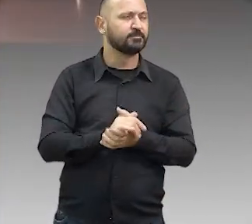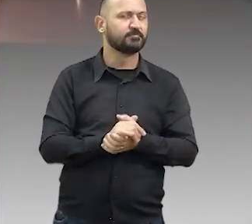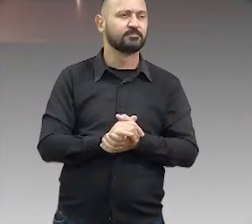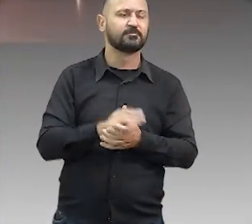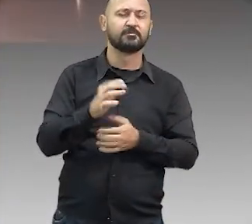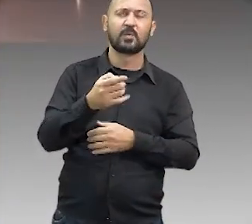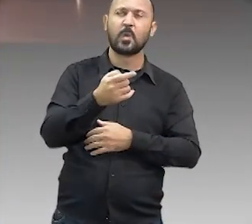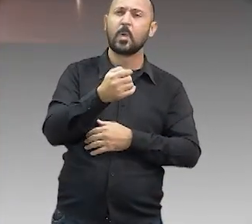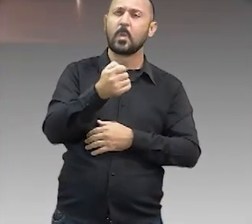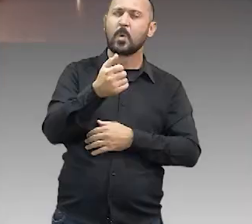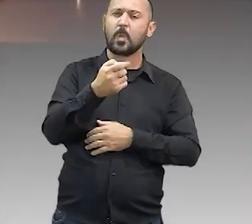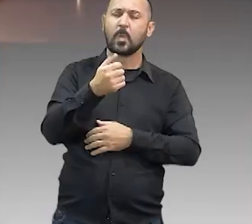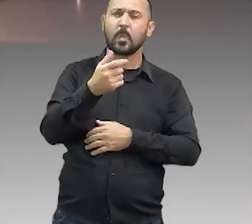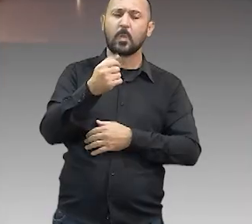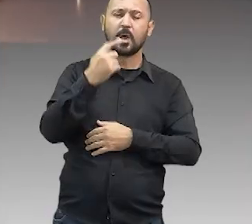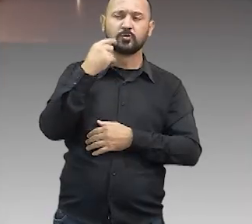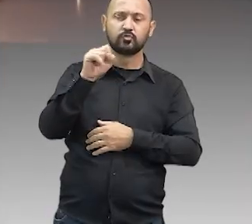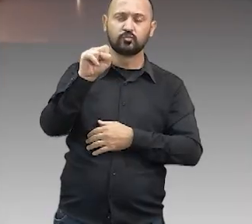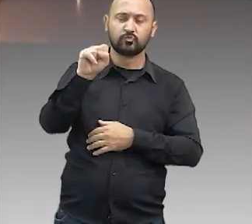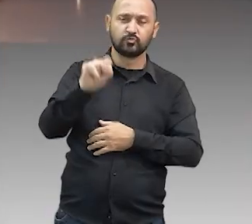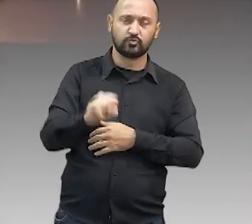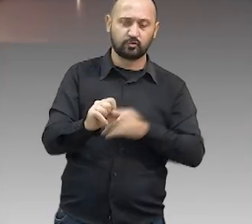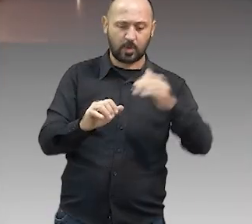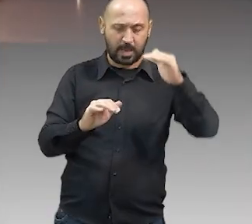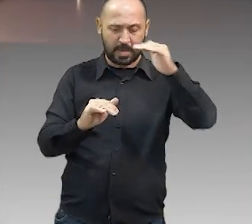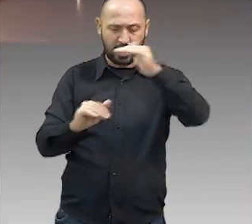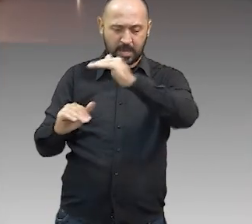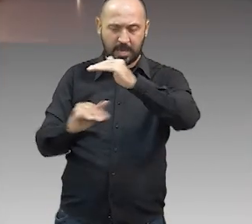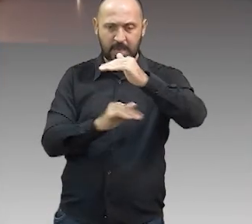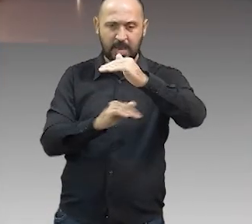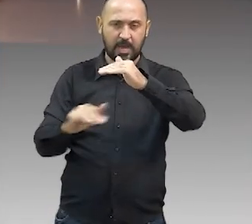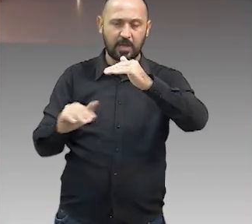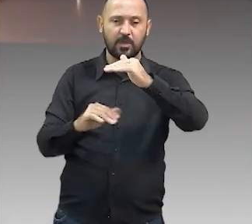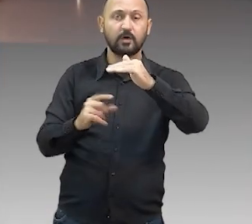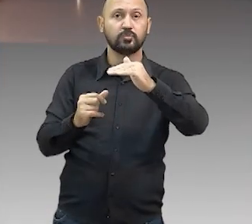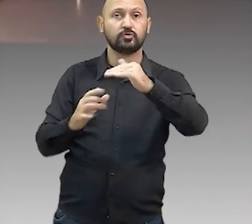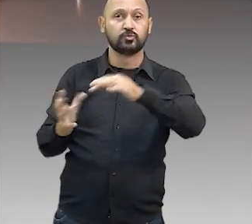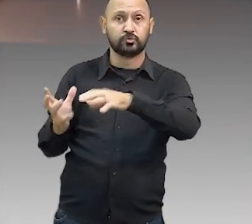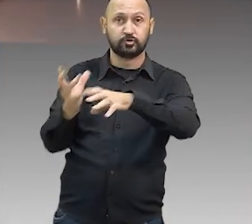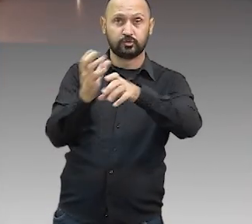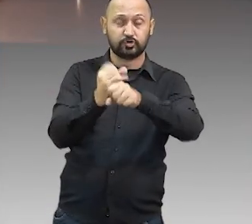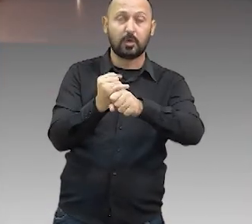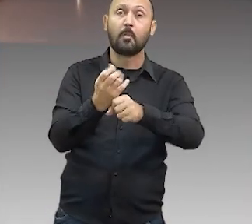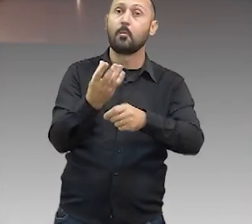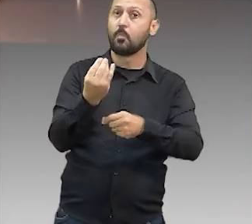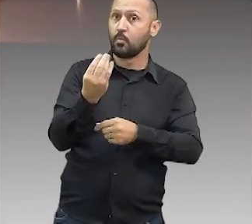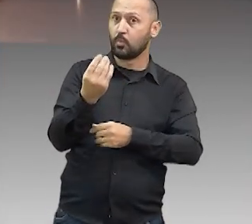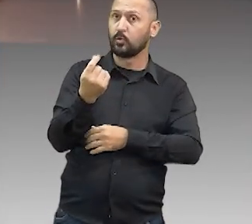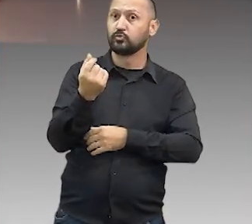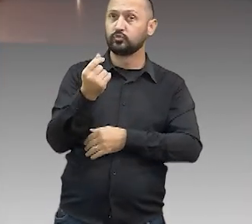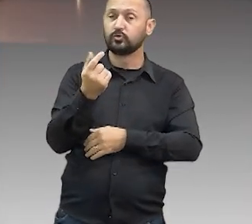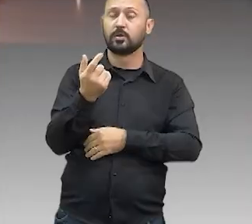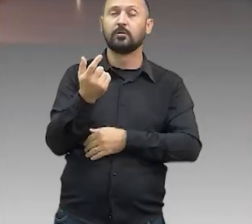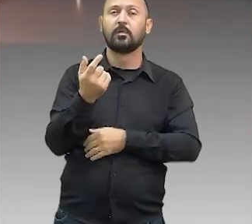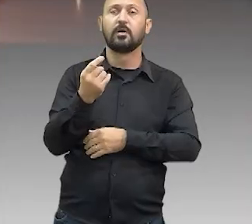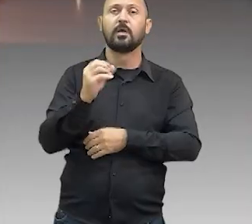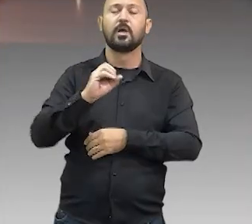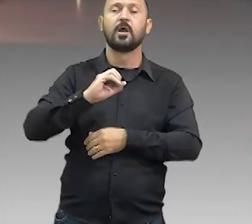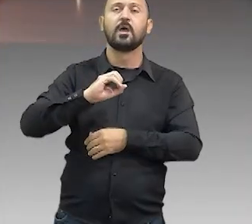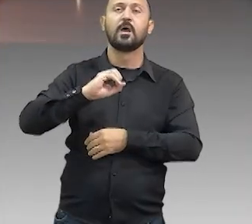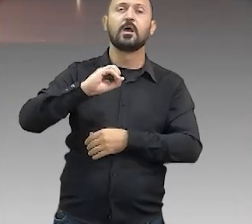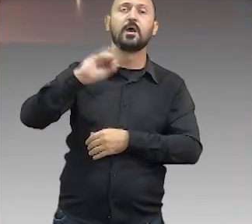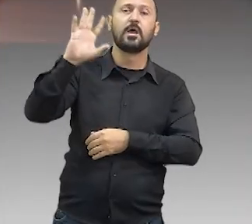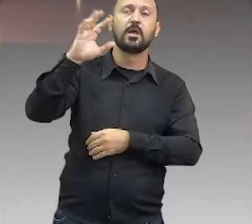porque quase o Sul era uma região que se arrecadava muito e ia